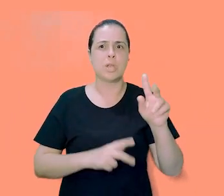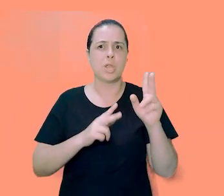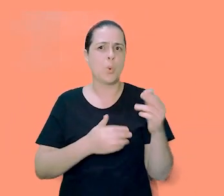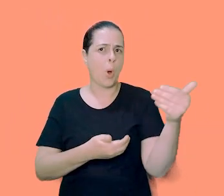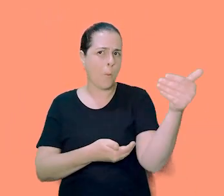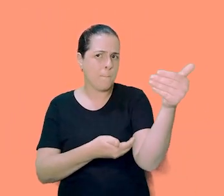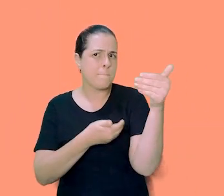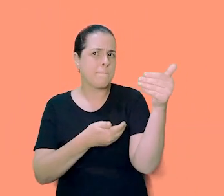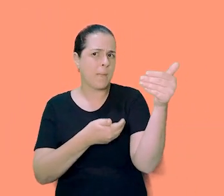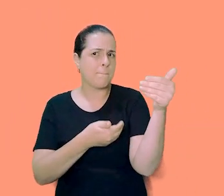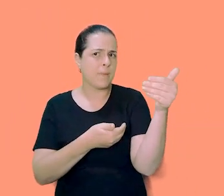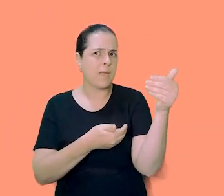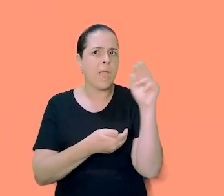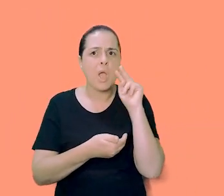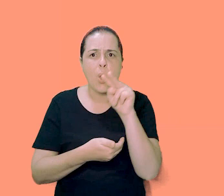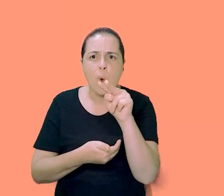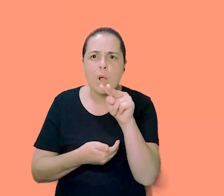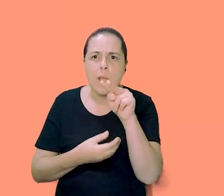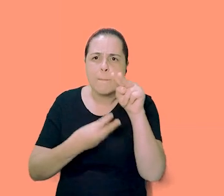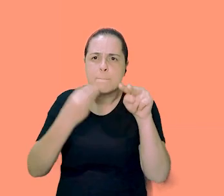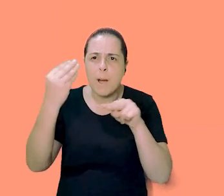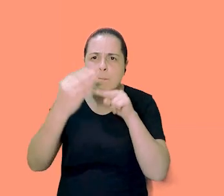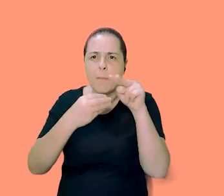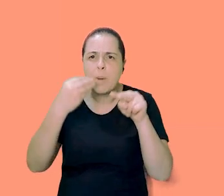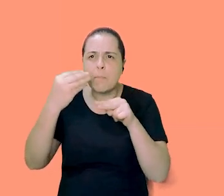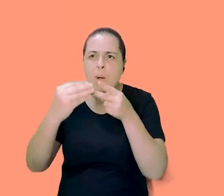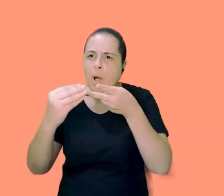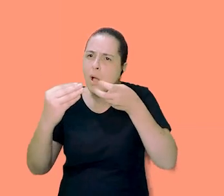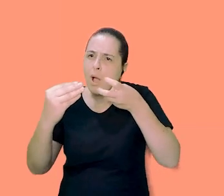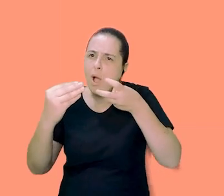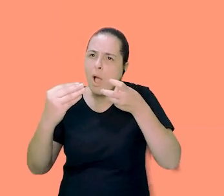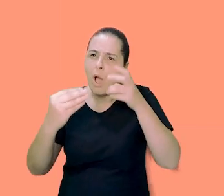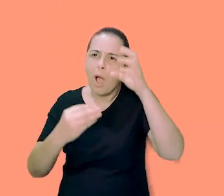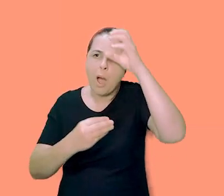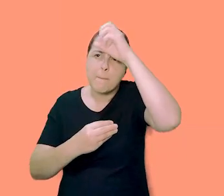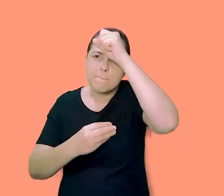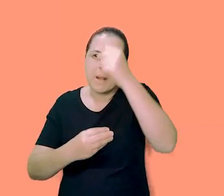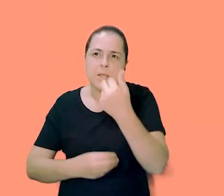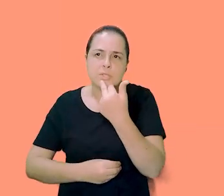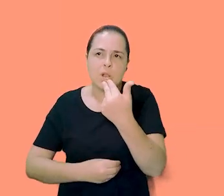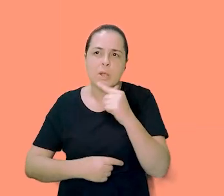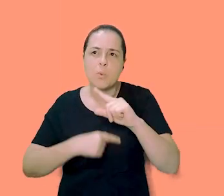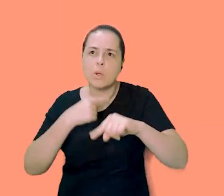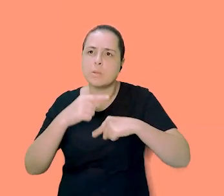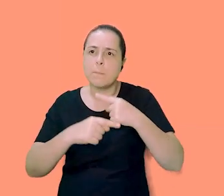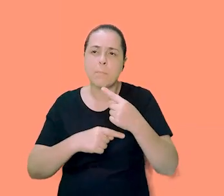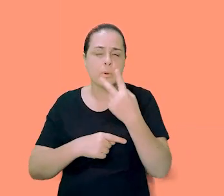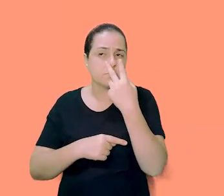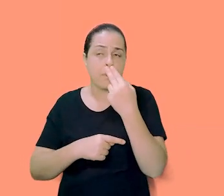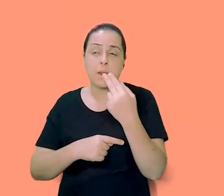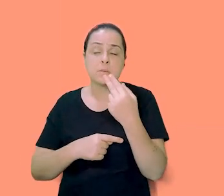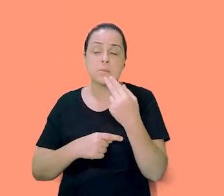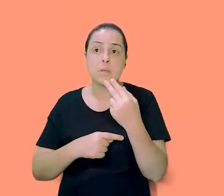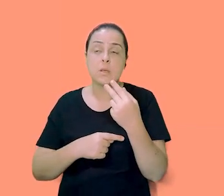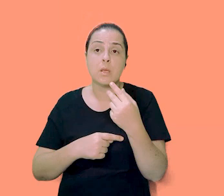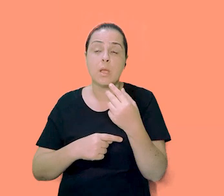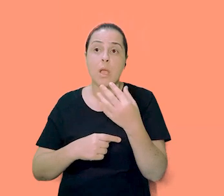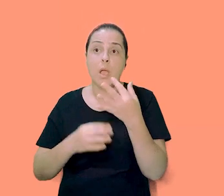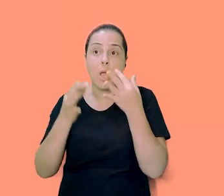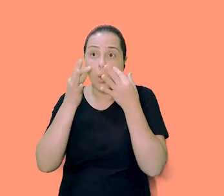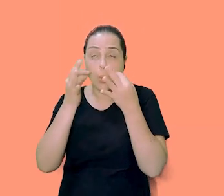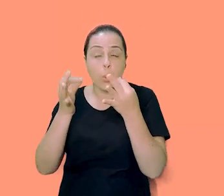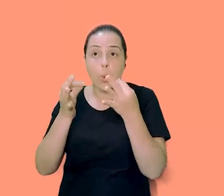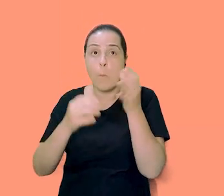leitura labial, porque eles precisam complementar no aprendizado do idioma. Depois a gente vai perdendo essa capacidade de fazer a leitura labial e a gente passa